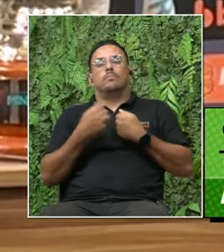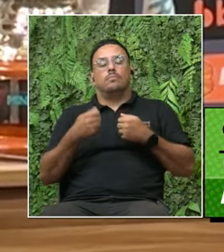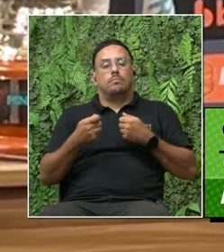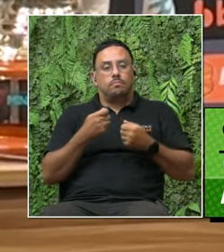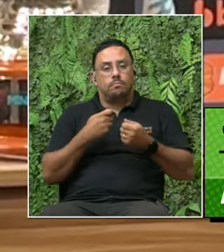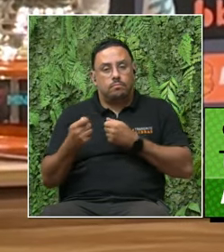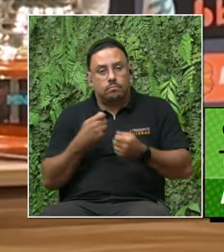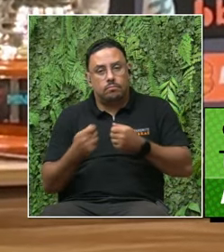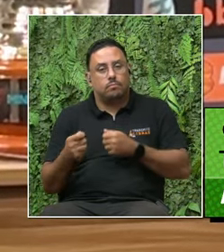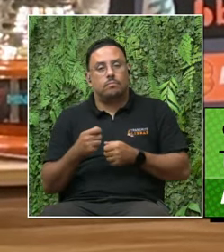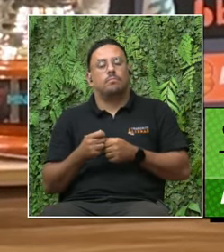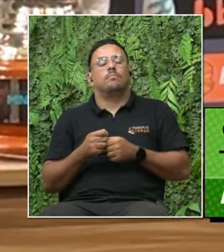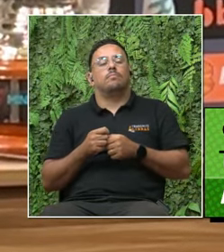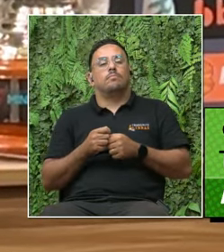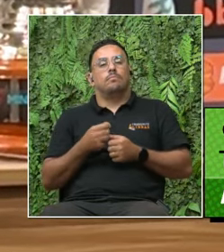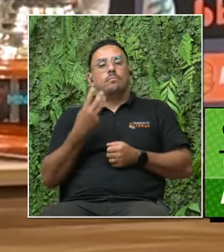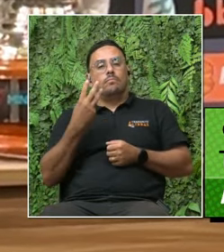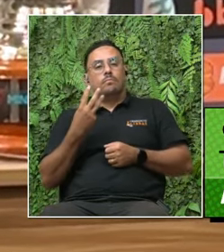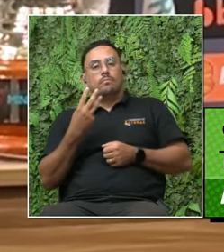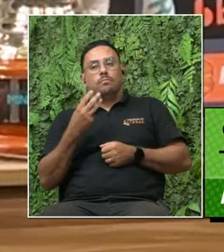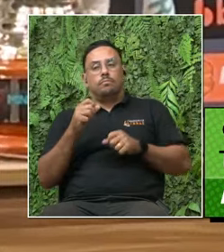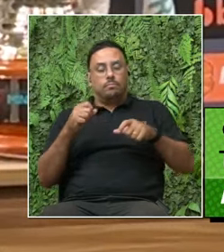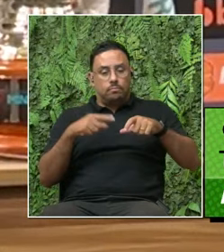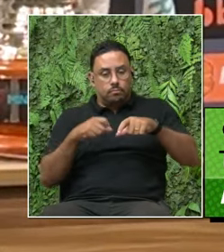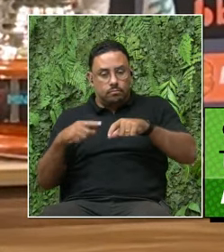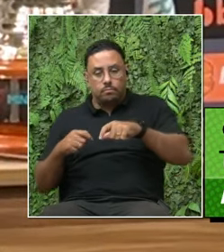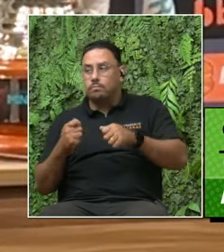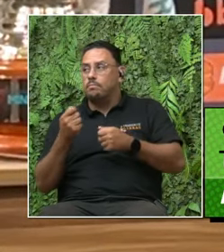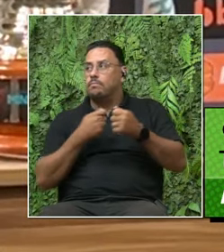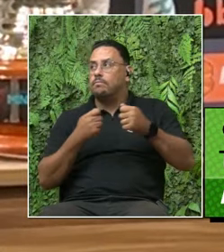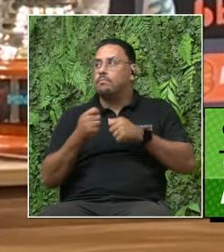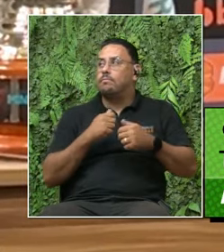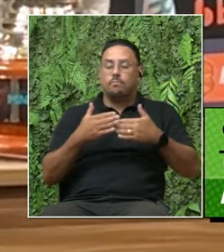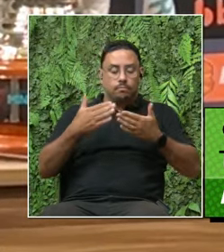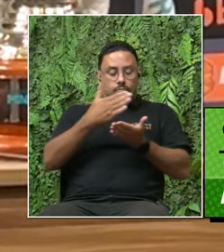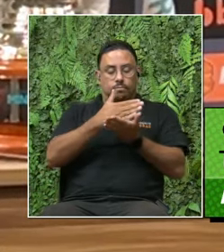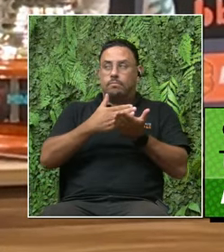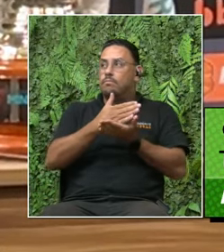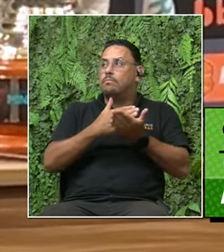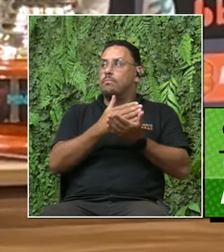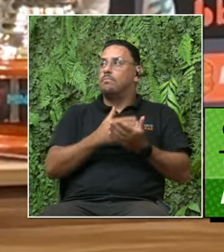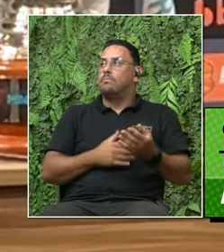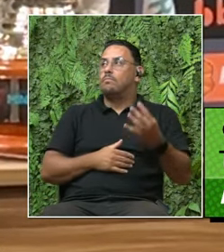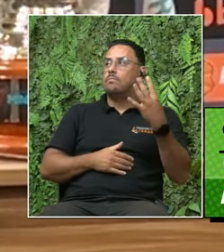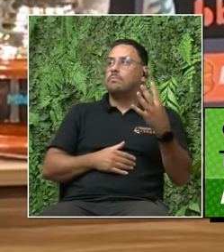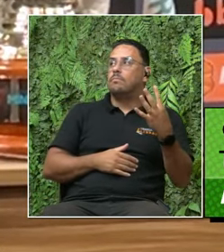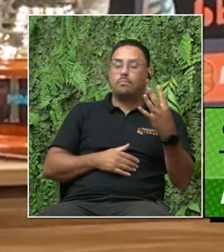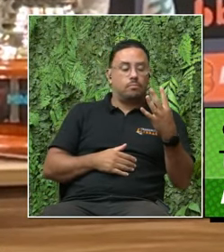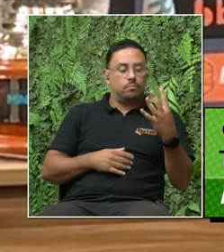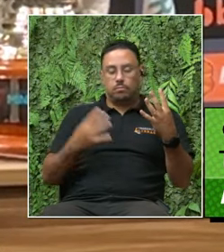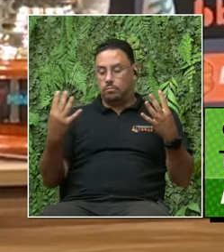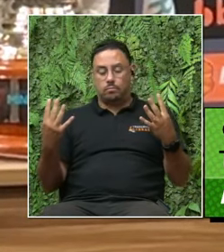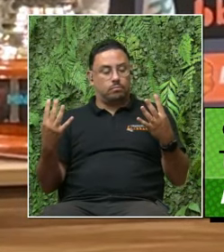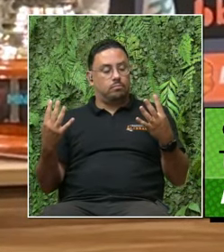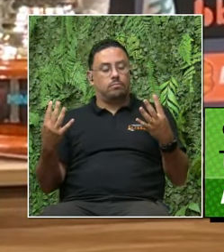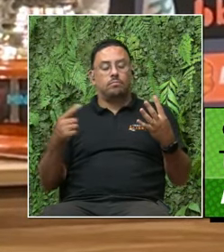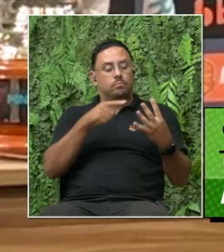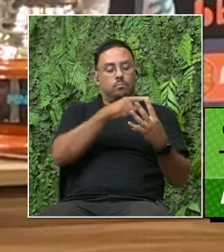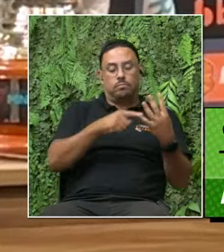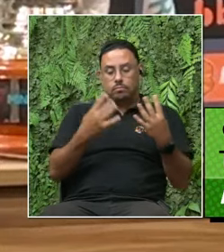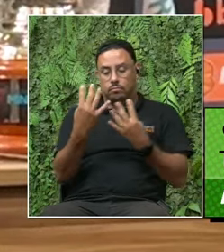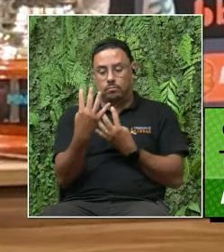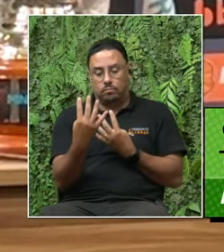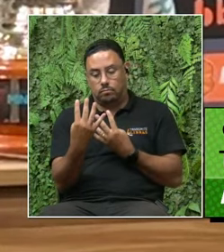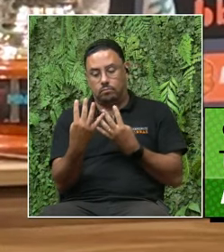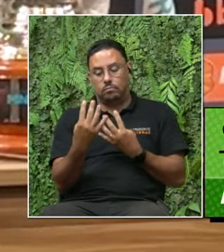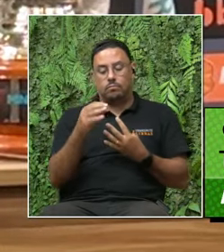a controlar a SUS tres atacantes aar en el medio ese contra cu con con